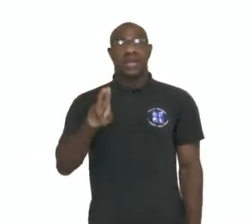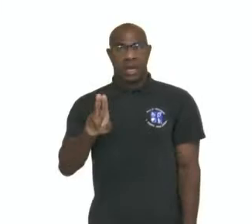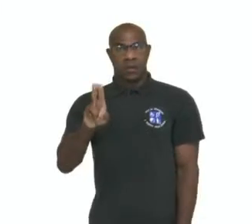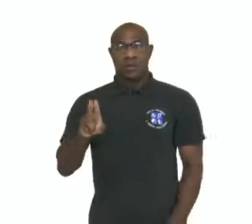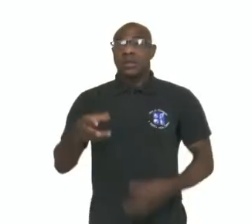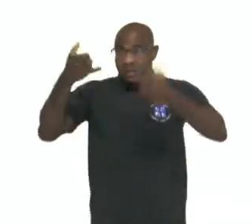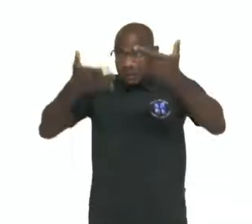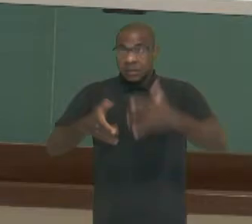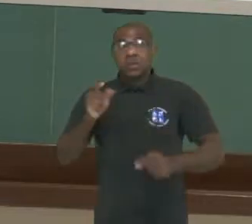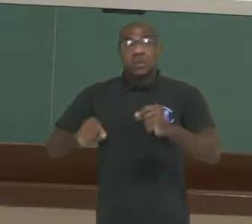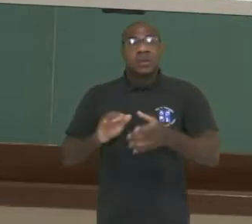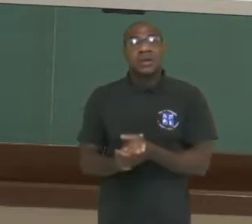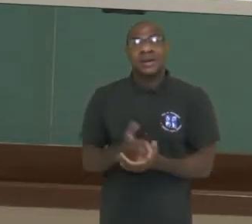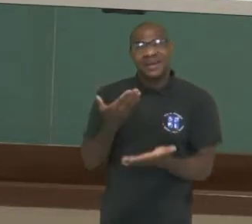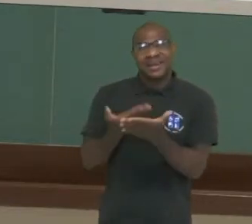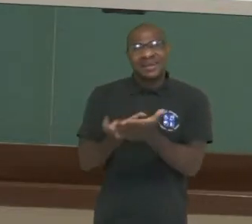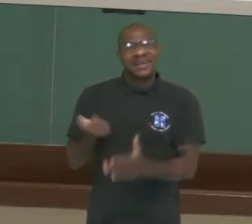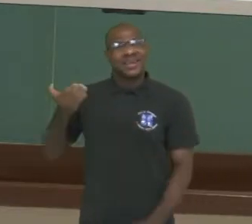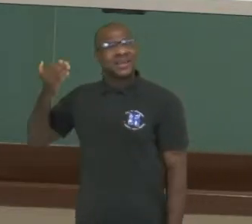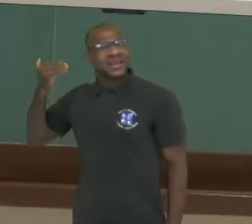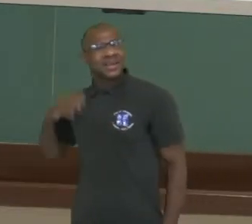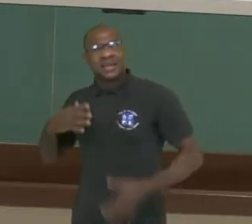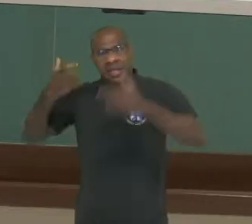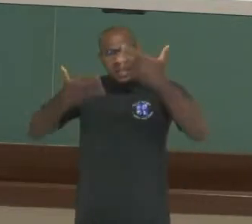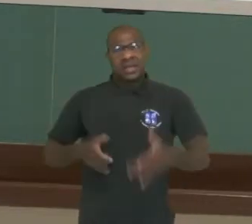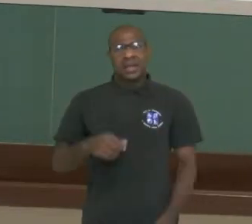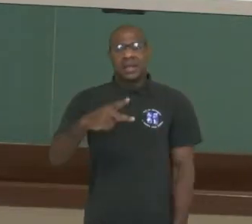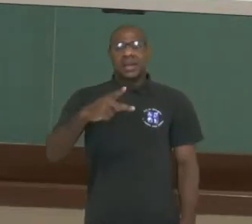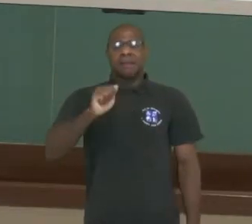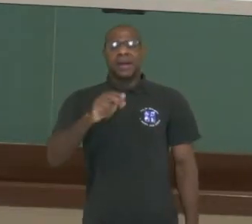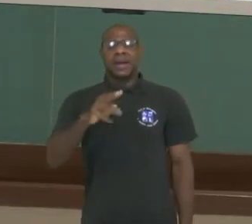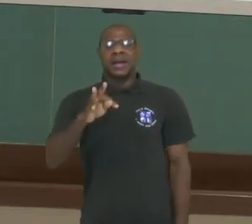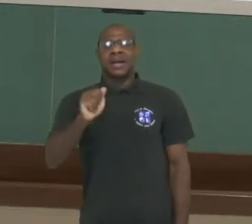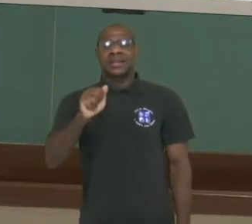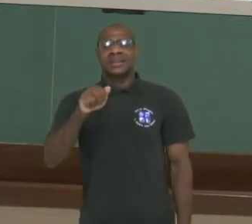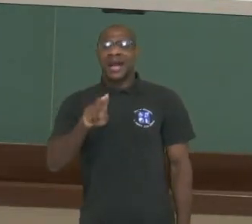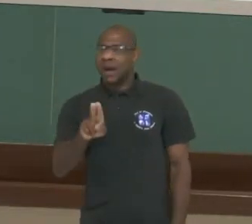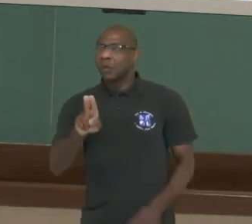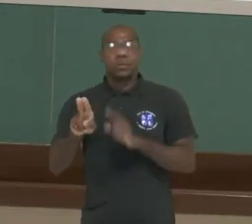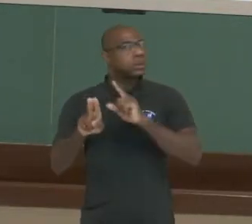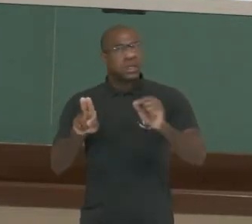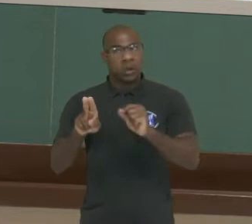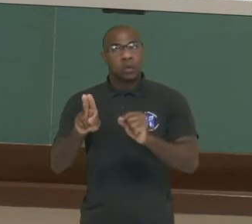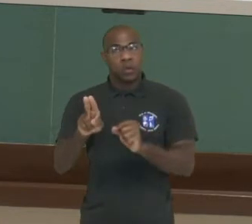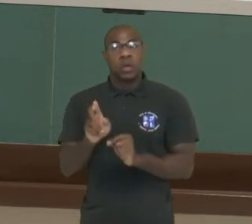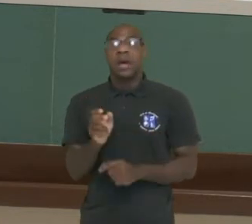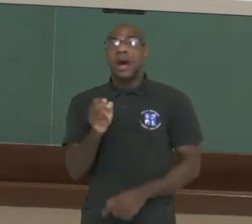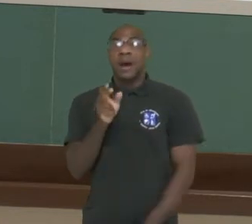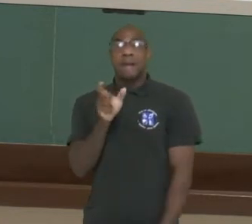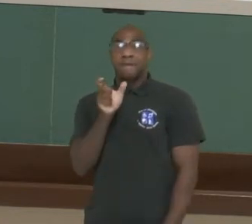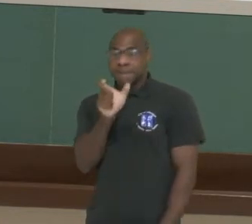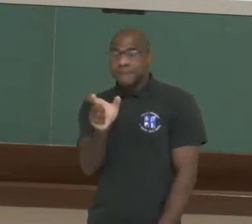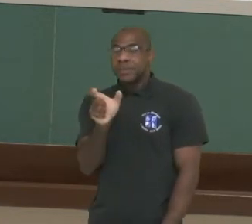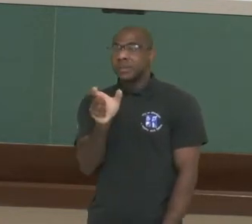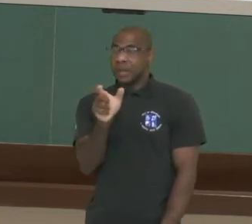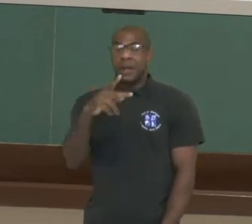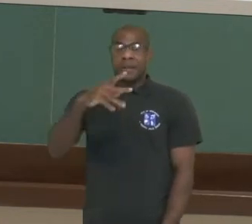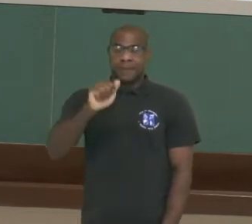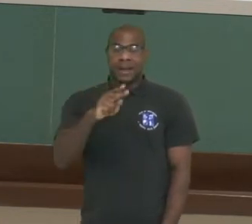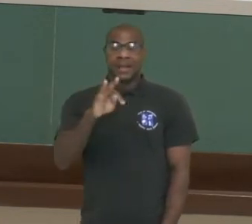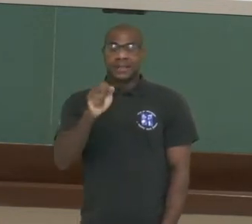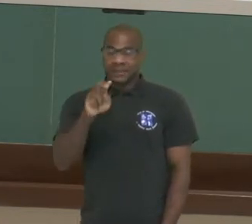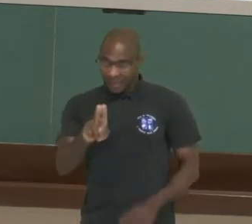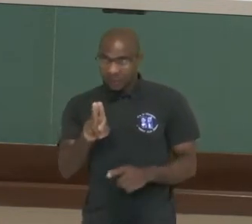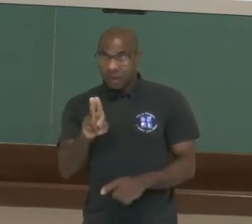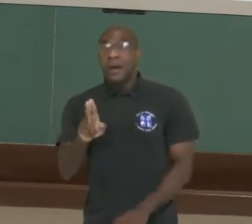retratar aqui, porque em aulas anteriores eu falei Patal. Então, a forma correta de se pronunciar